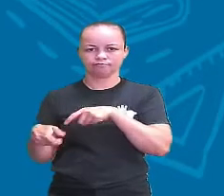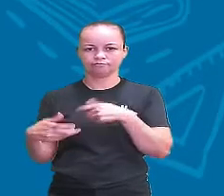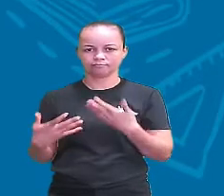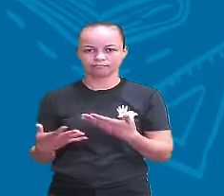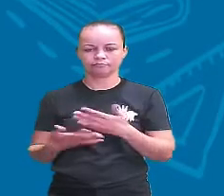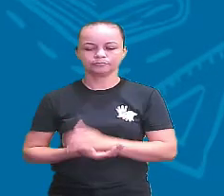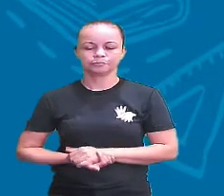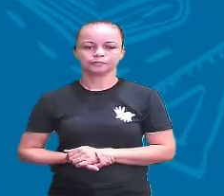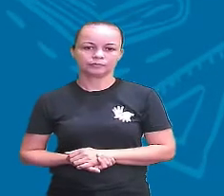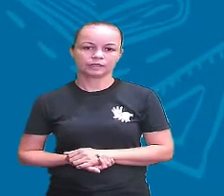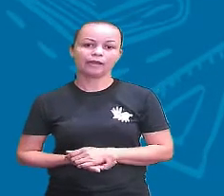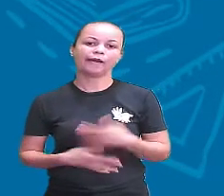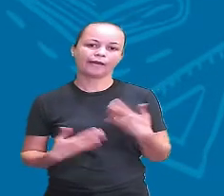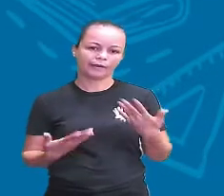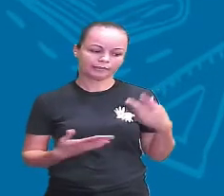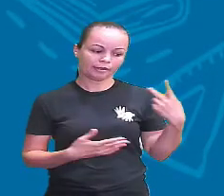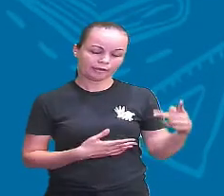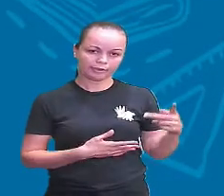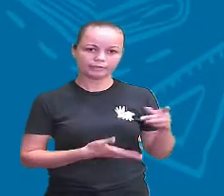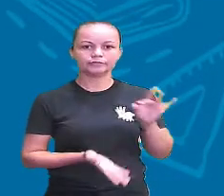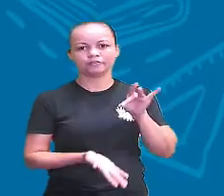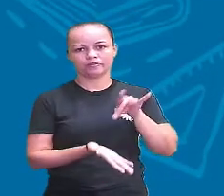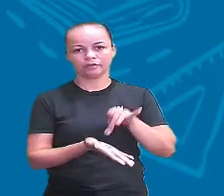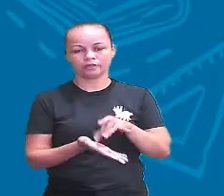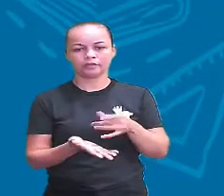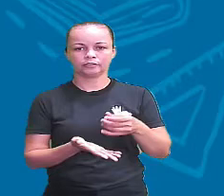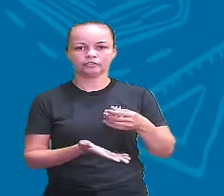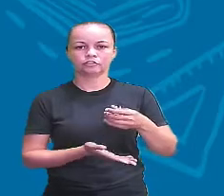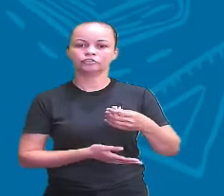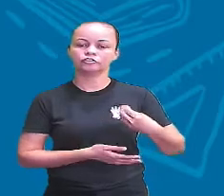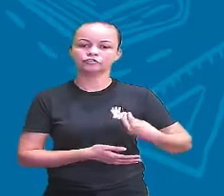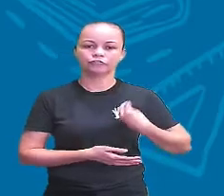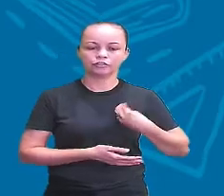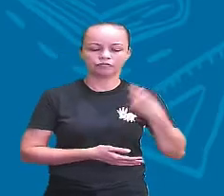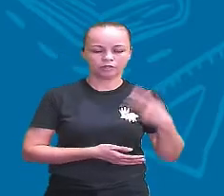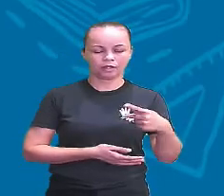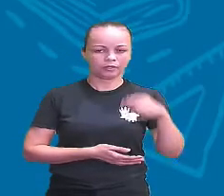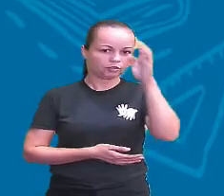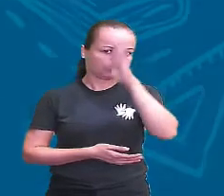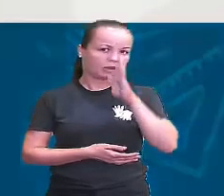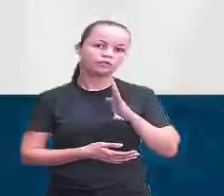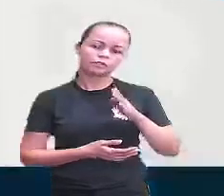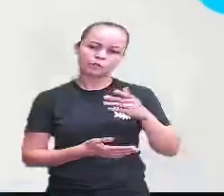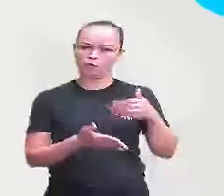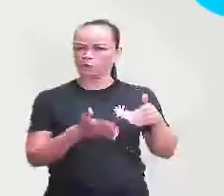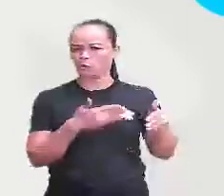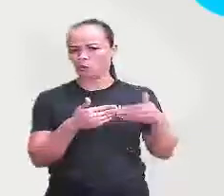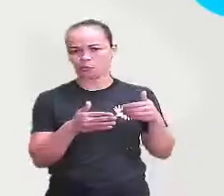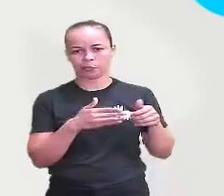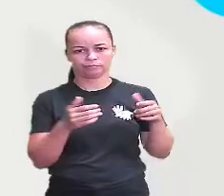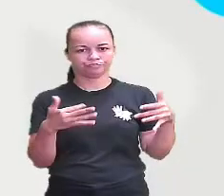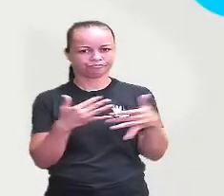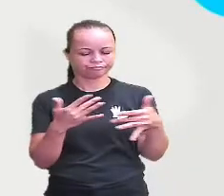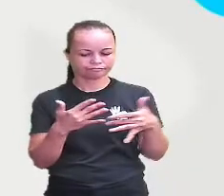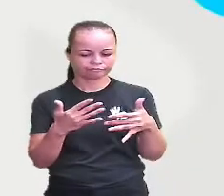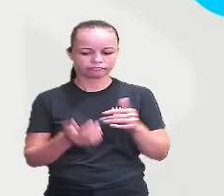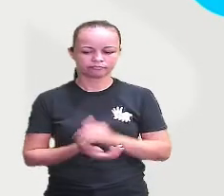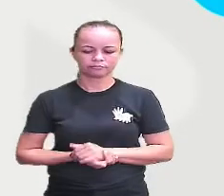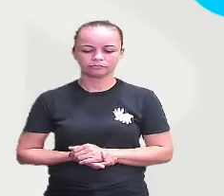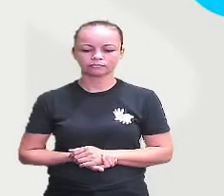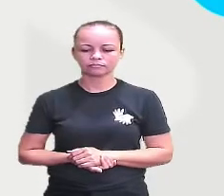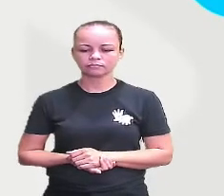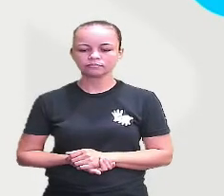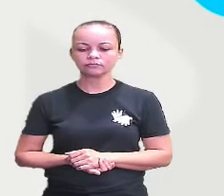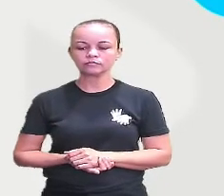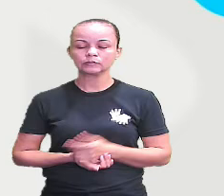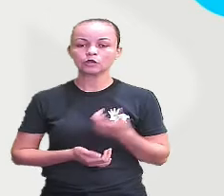bom? Ainda é essa a realidade que a gente vive aqui no Brasil, seja ela em qualquer cidade. Por outro lado,